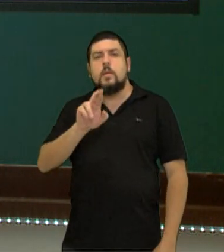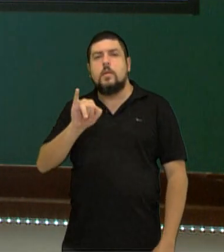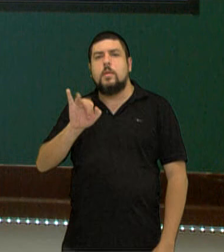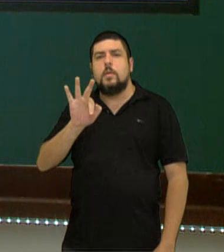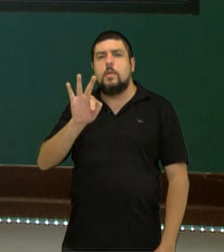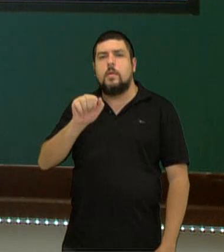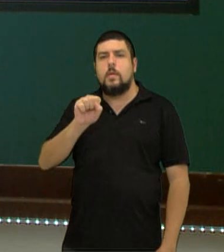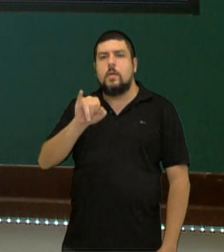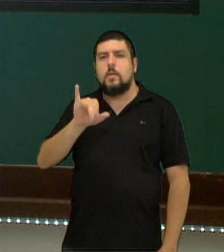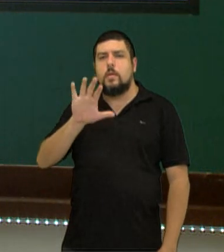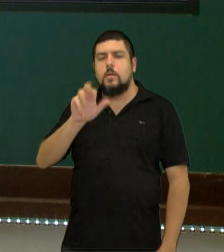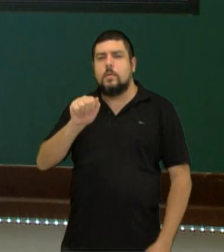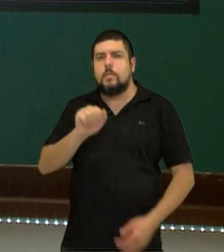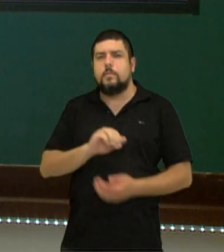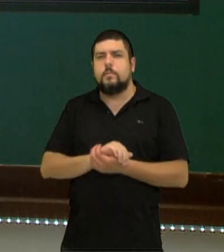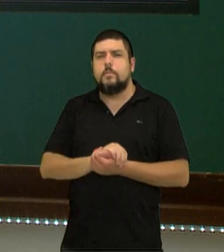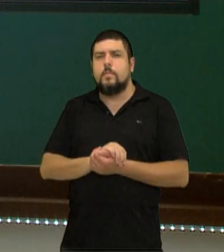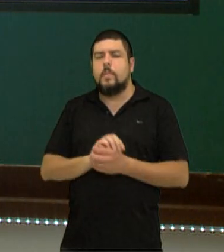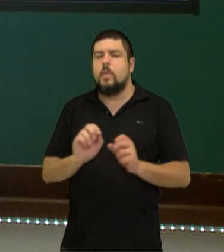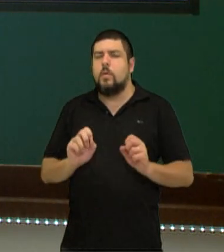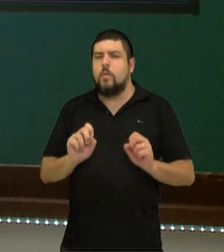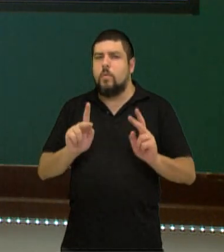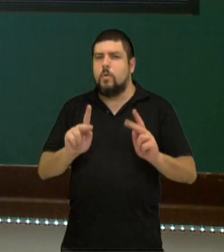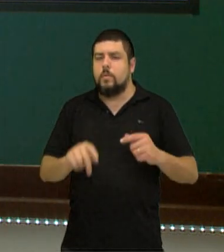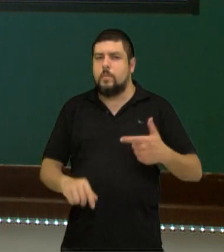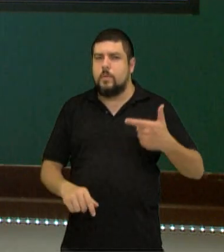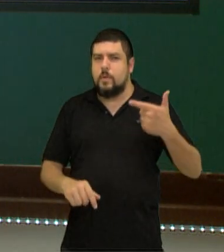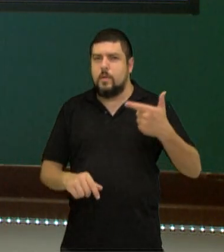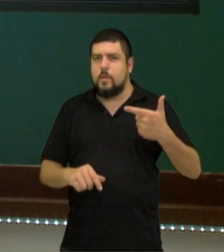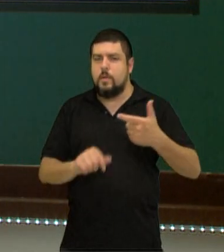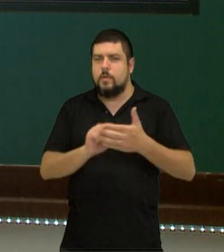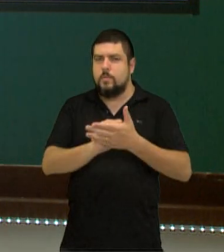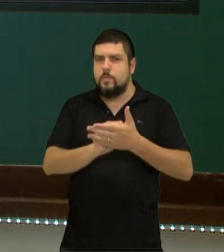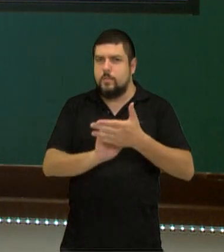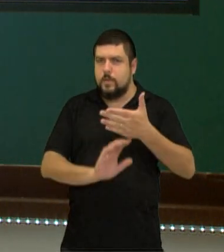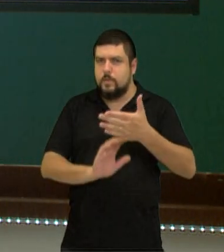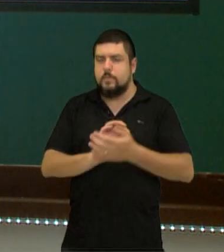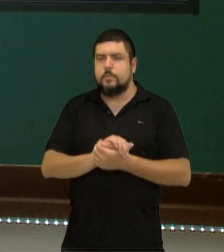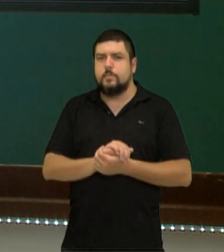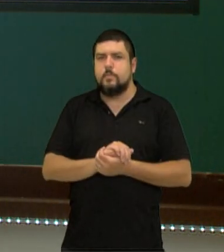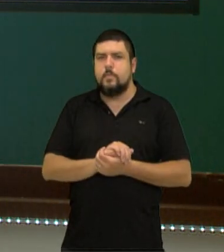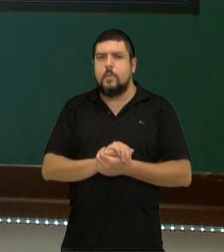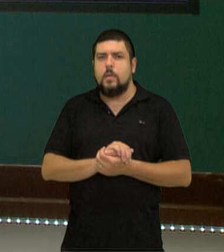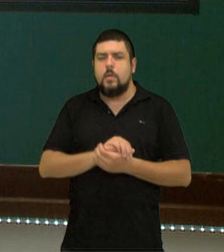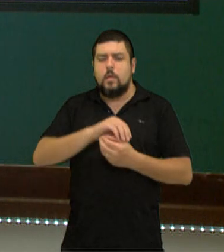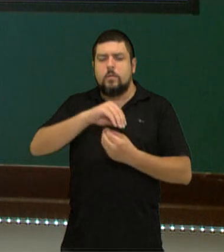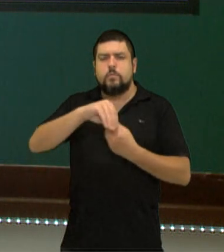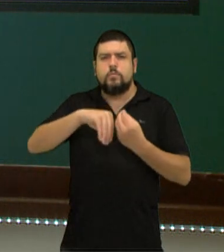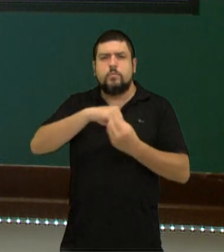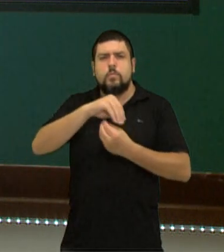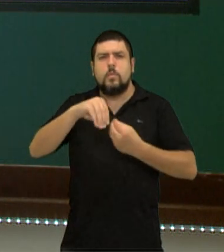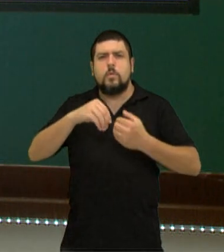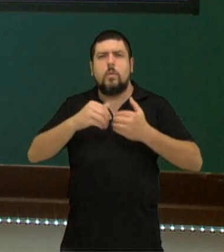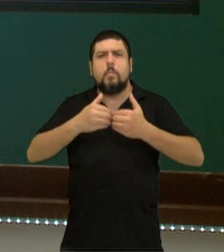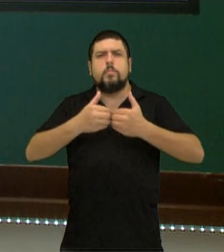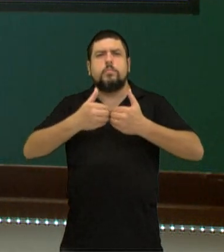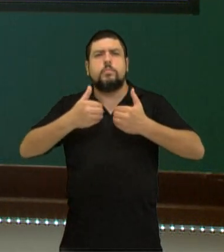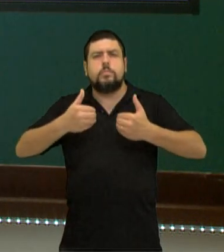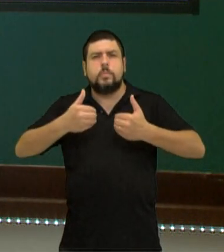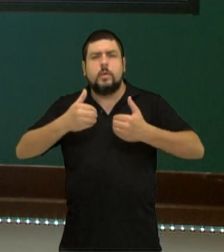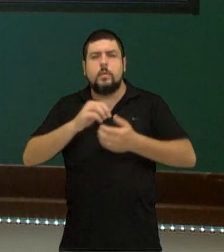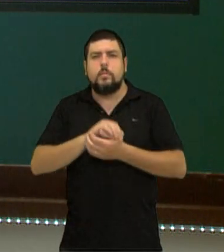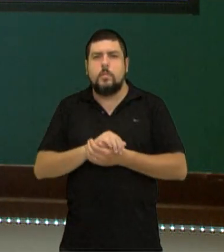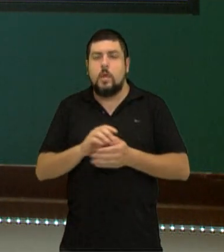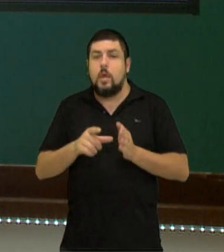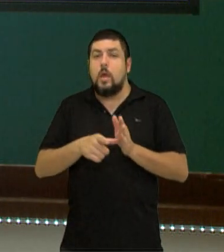trifásica. E nós vamos para a nossa segunda mão na massa. Vamos fazer então agora uma mistura heterogênea? Anteriormente, no